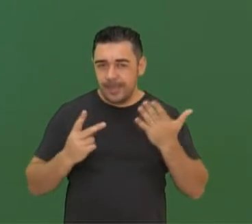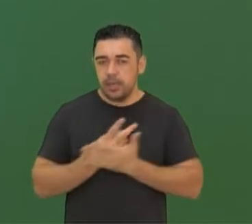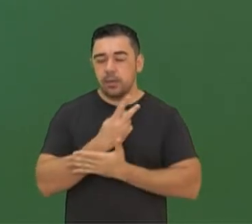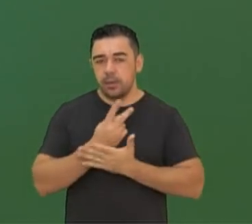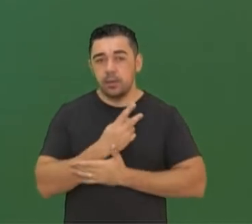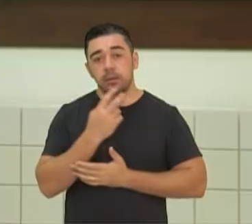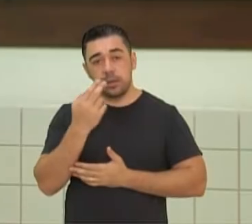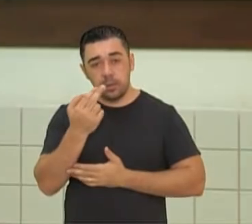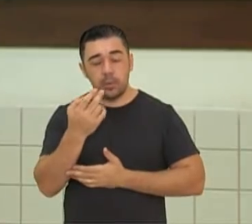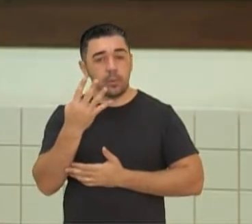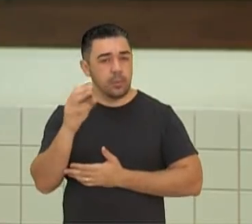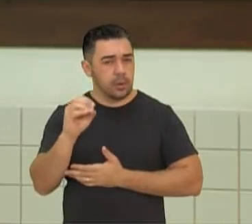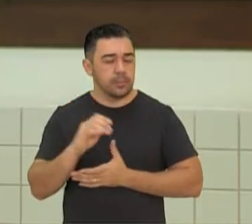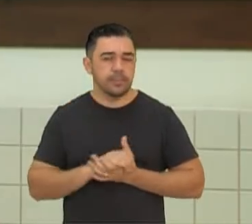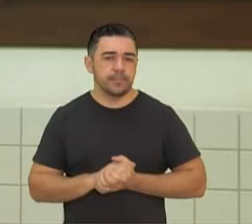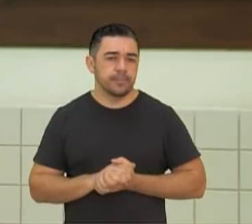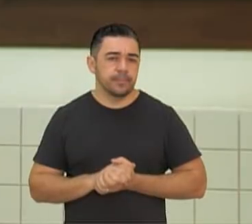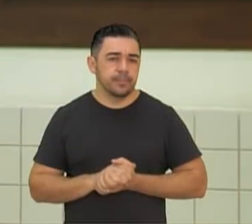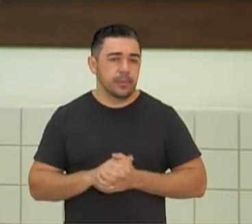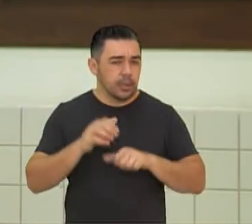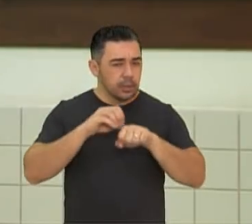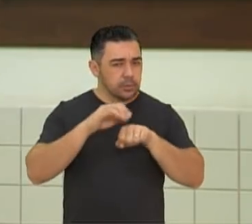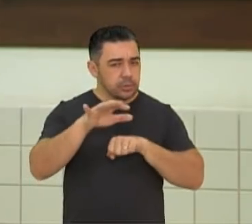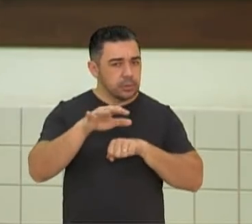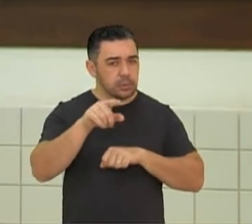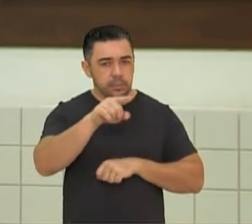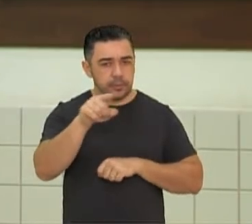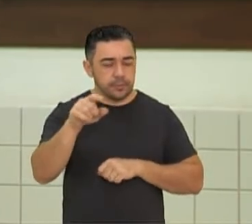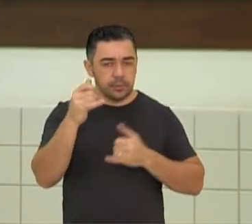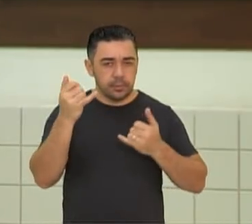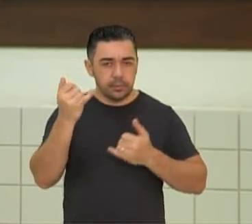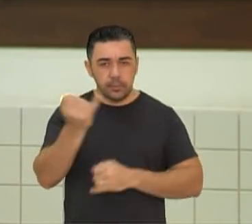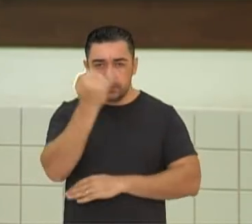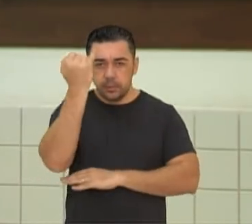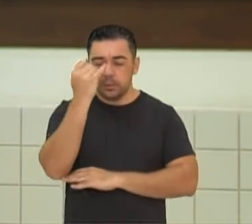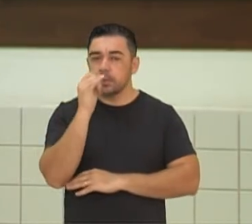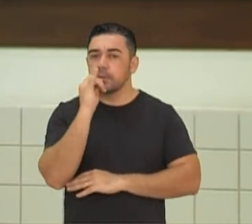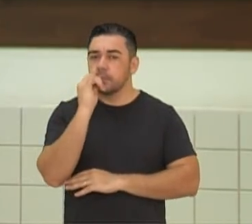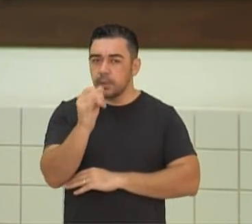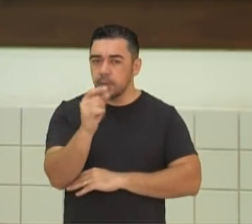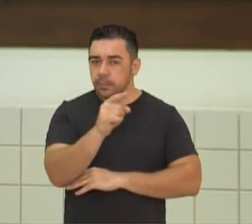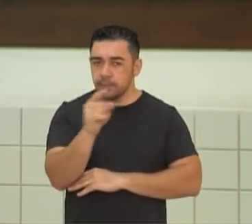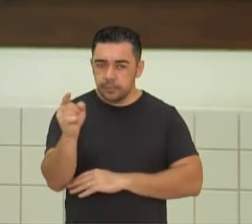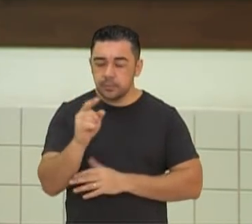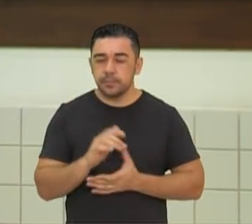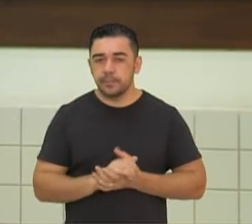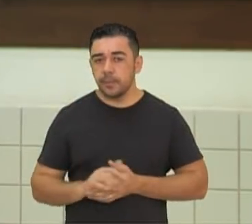40. Um comentário interessante dessa questão é o seguinte. Se eu dissesse para você,